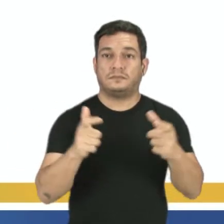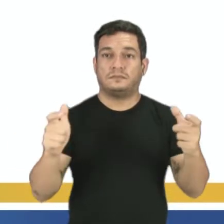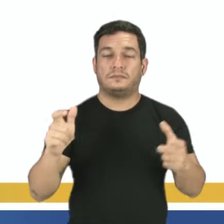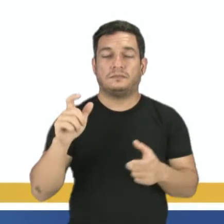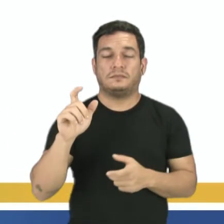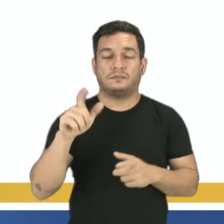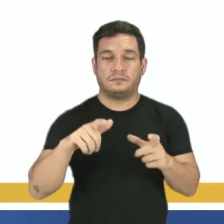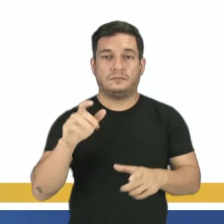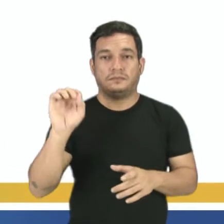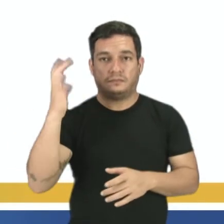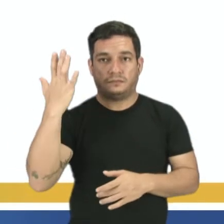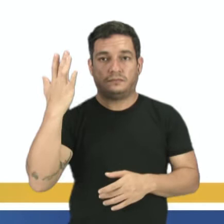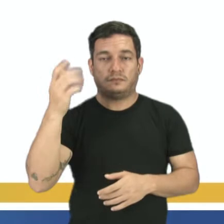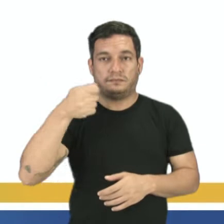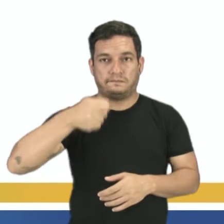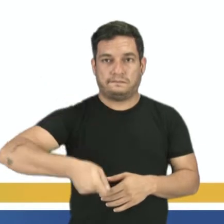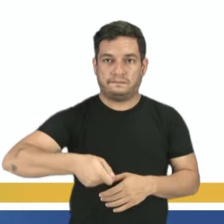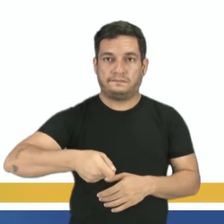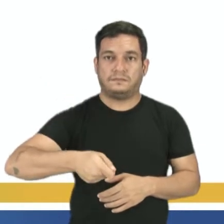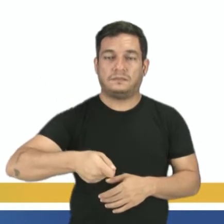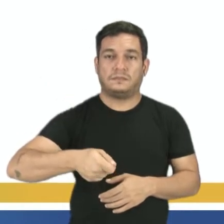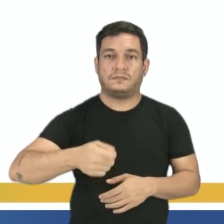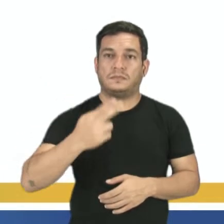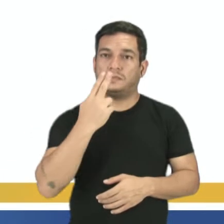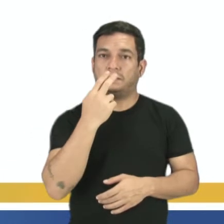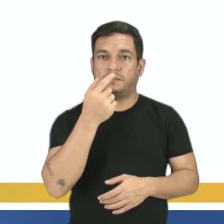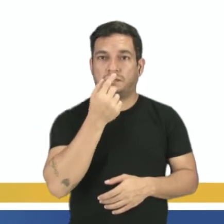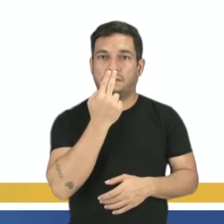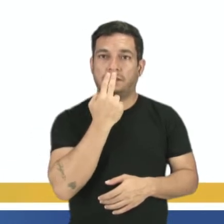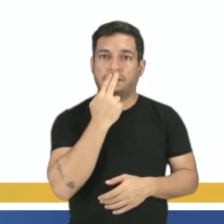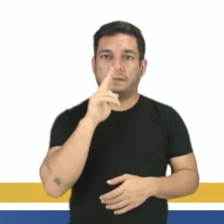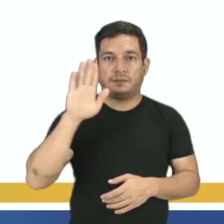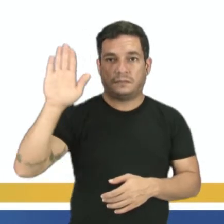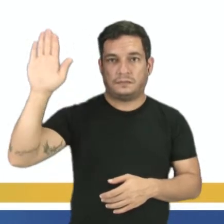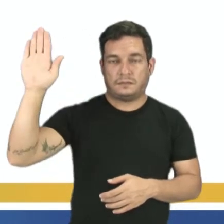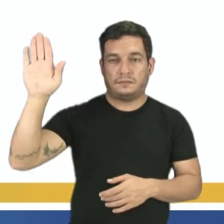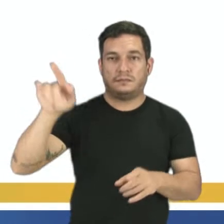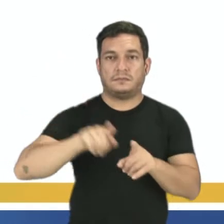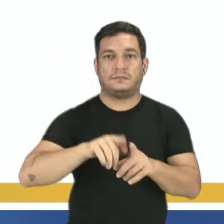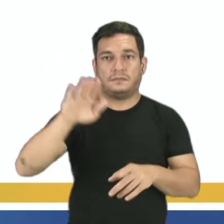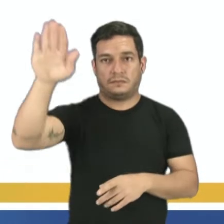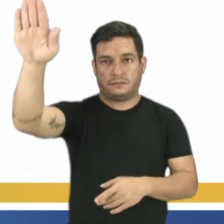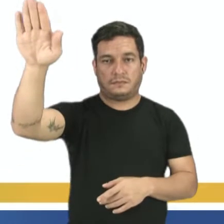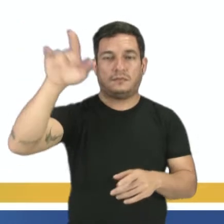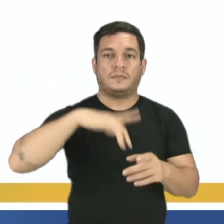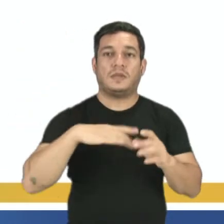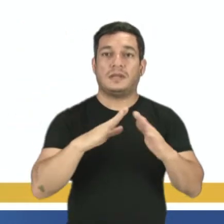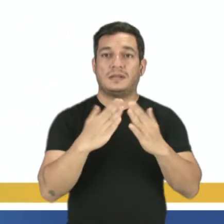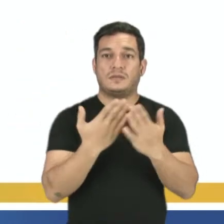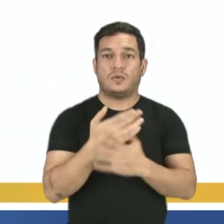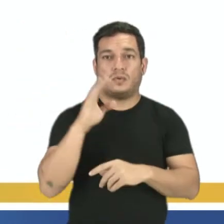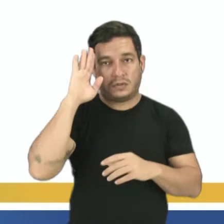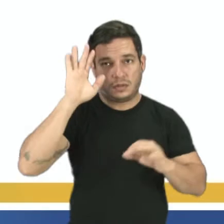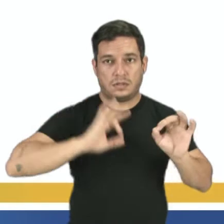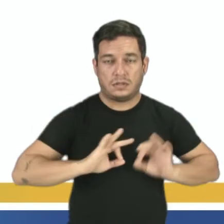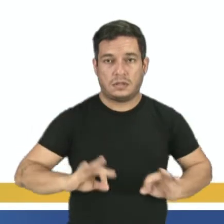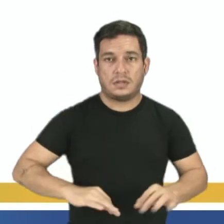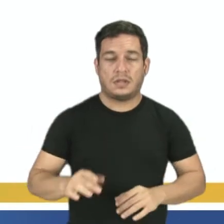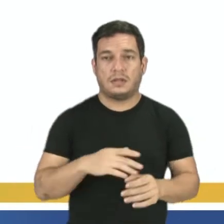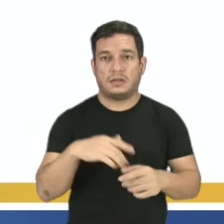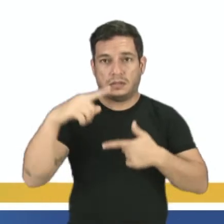dos casos, dos regimes totalitários, no caso de Hitler, ele colocava escolas militares para doutrinar